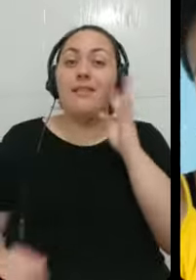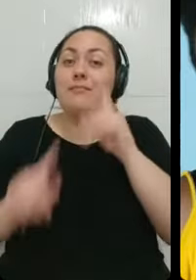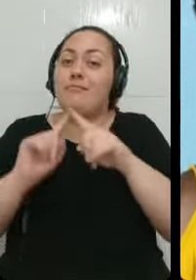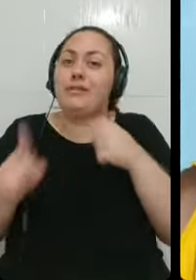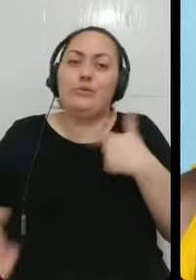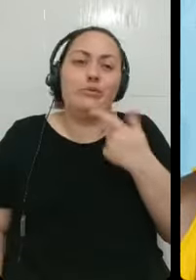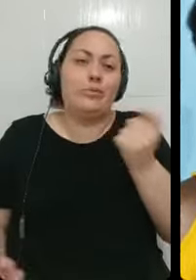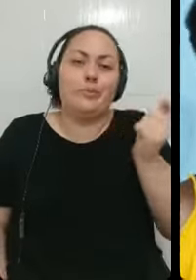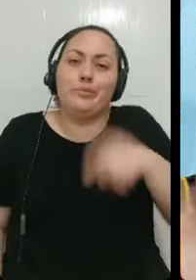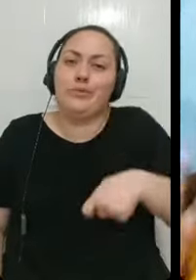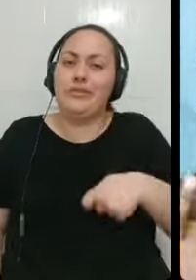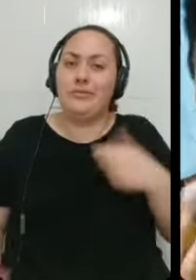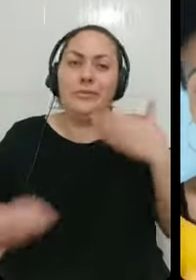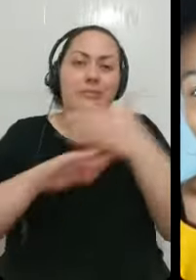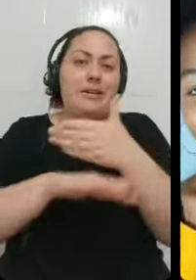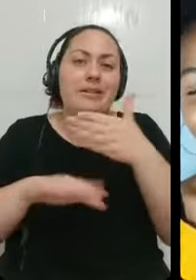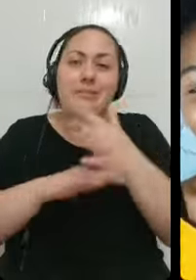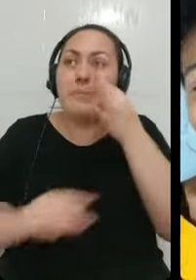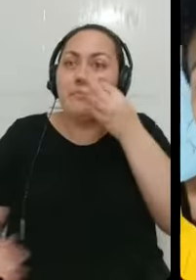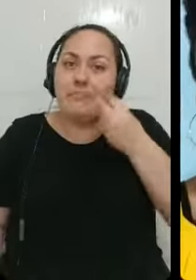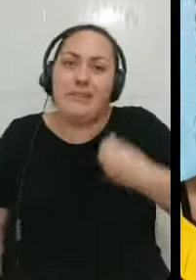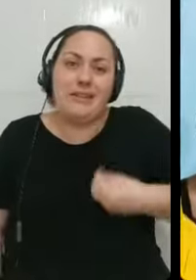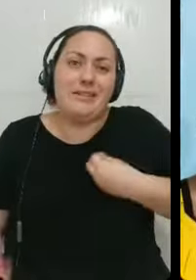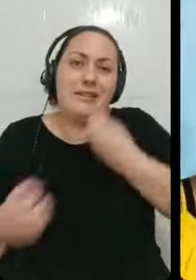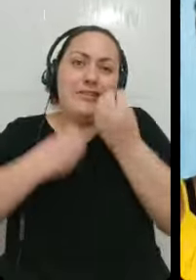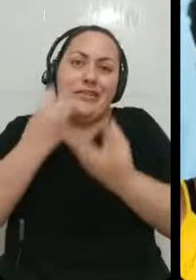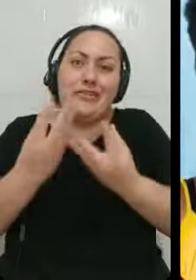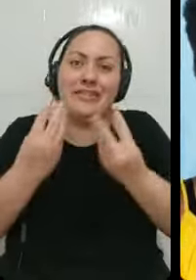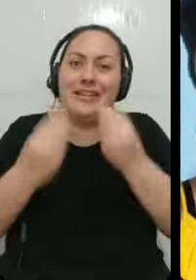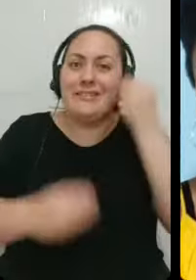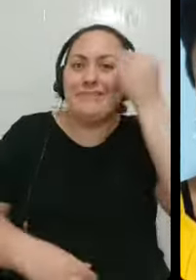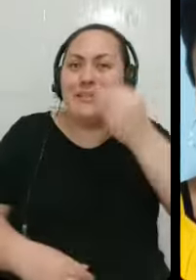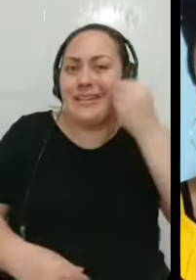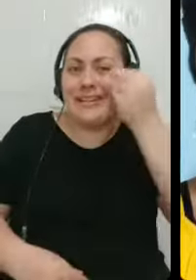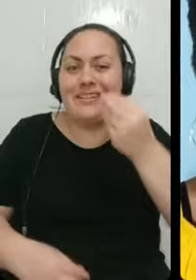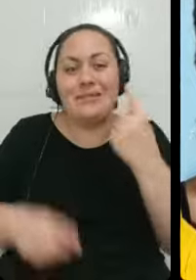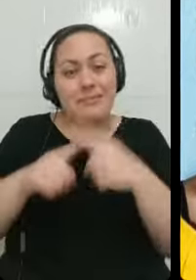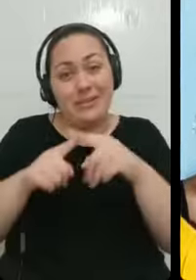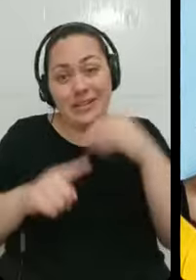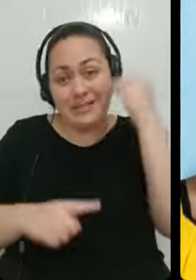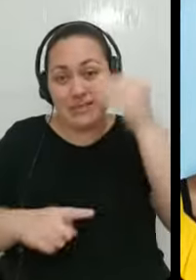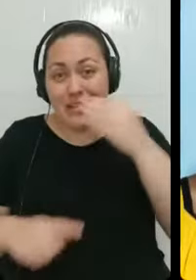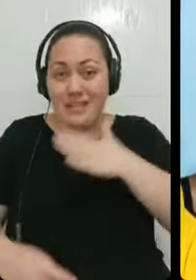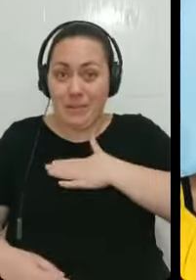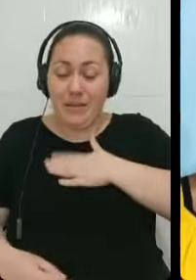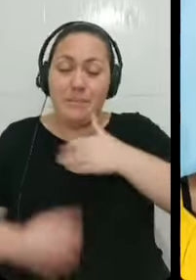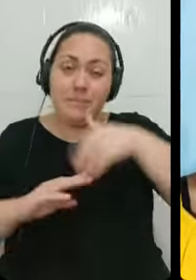participar presencialmente para poder contar melhor da experiência. Minha experiência foi praticamente virtual.